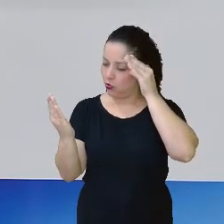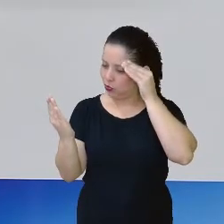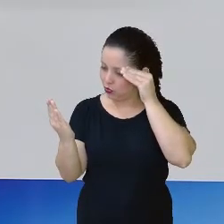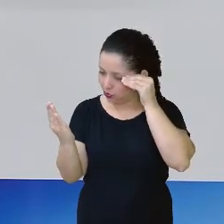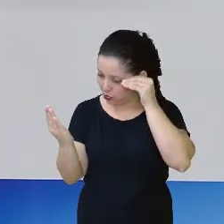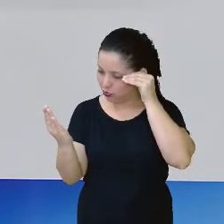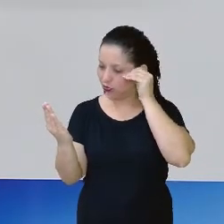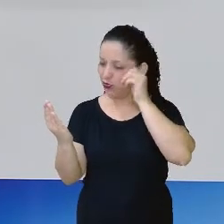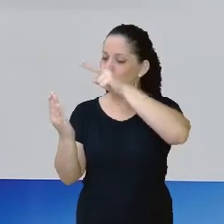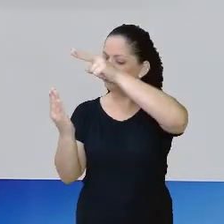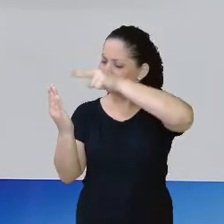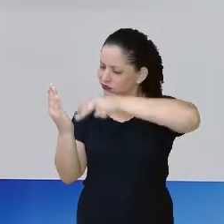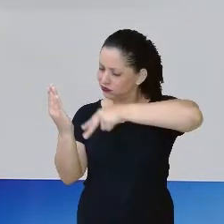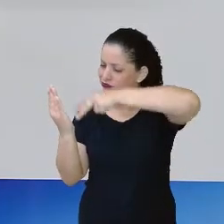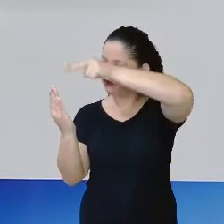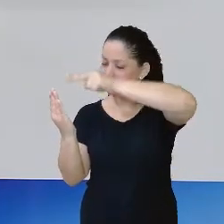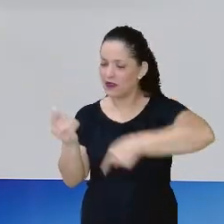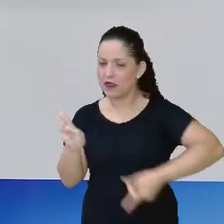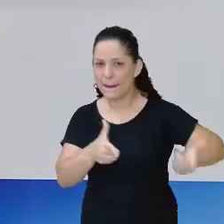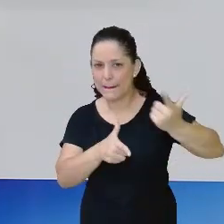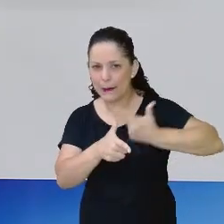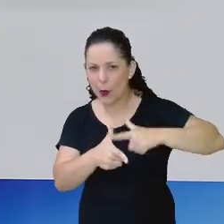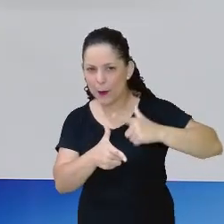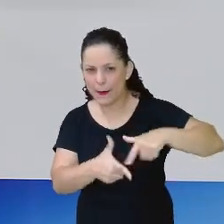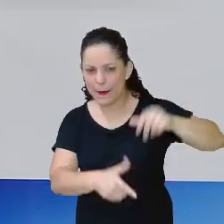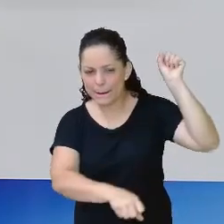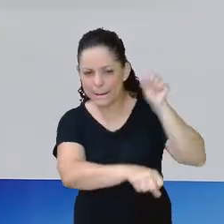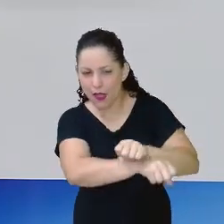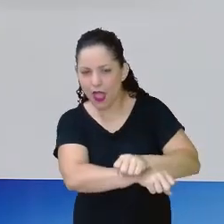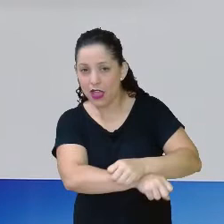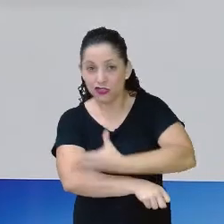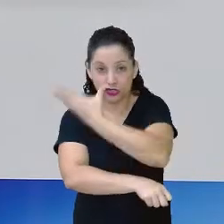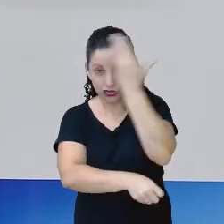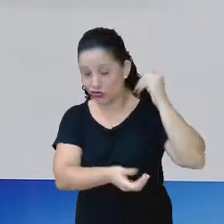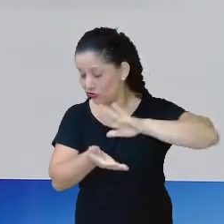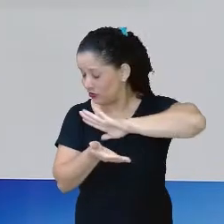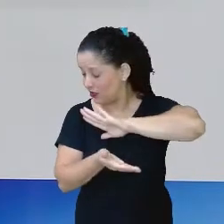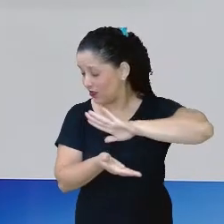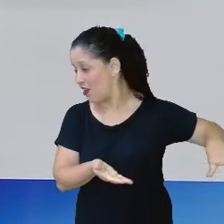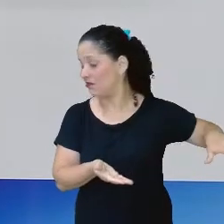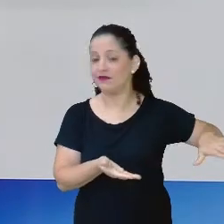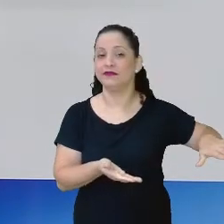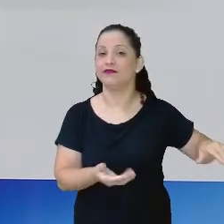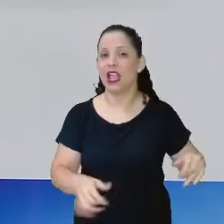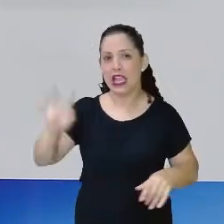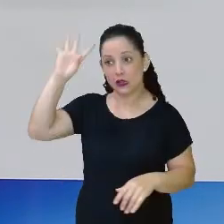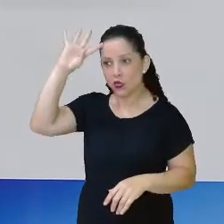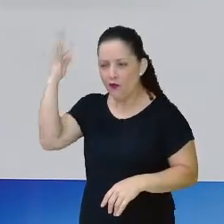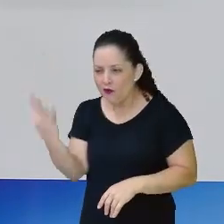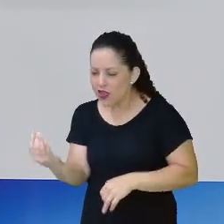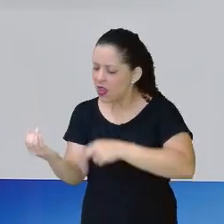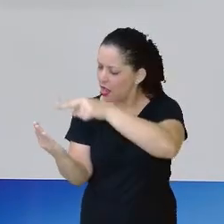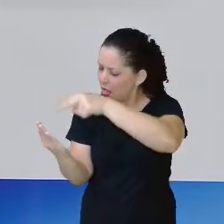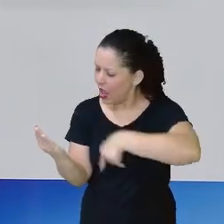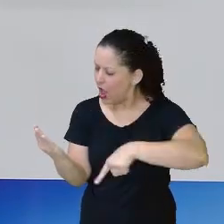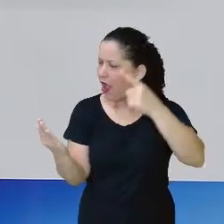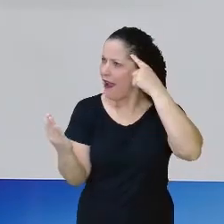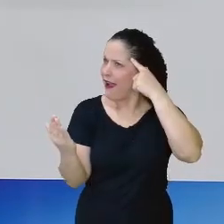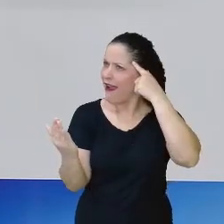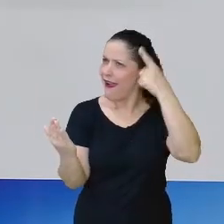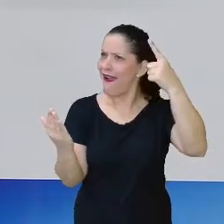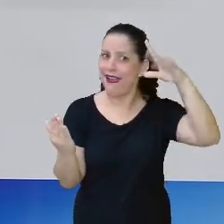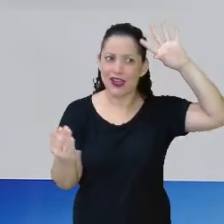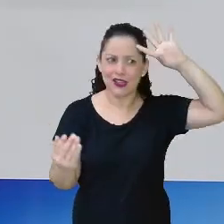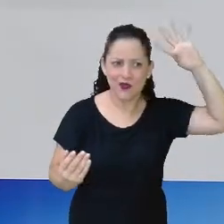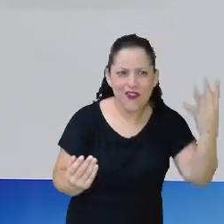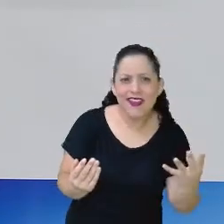pouco aquela situação de problema, também pode, quem sabe, te ajudar até a resolver, a ver o problema por outra ótica. Então, é